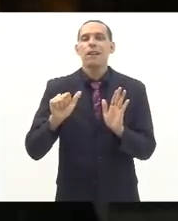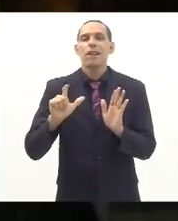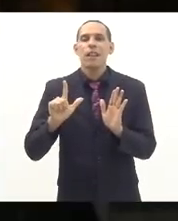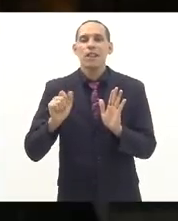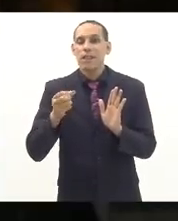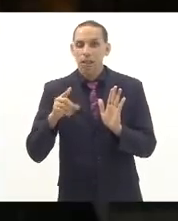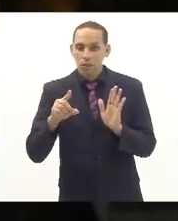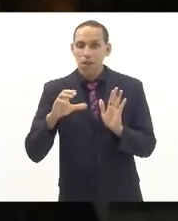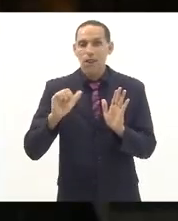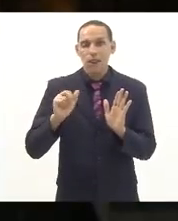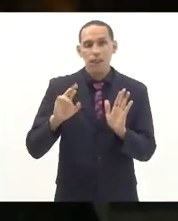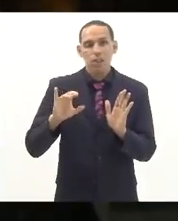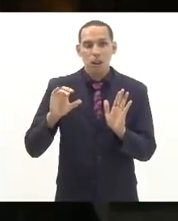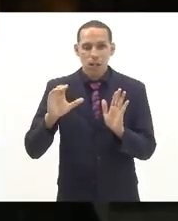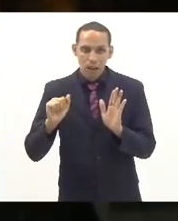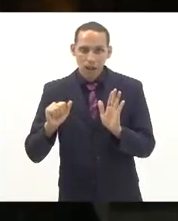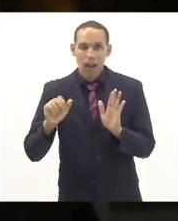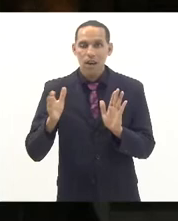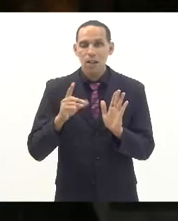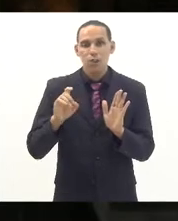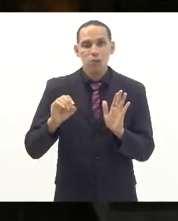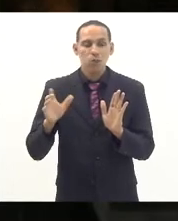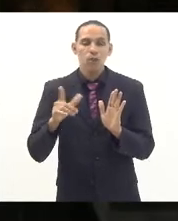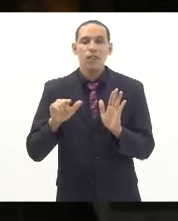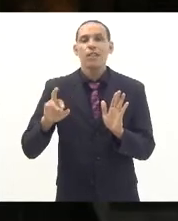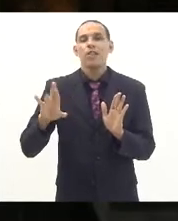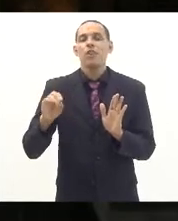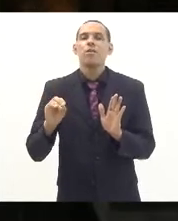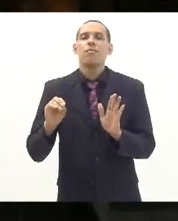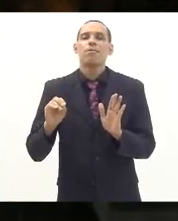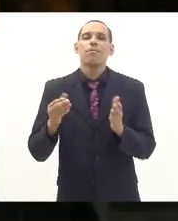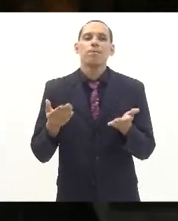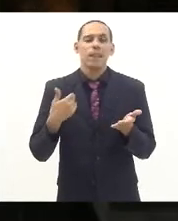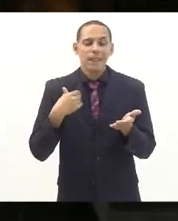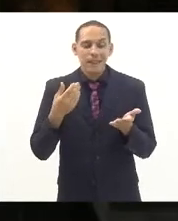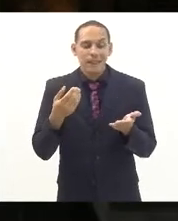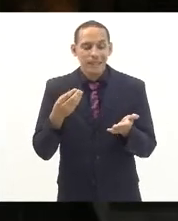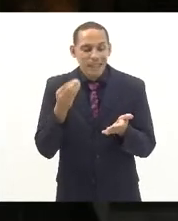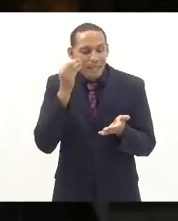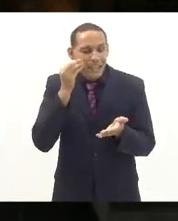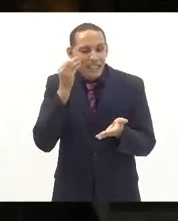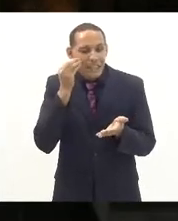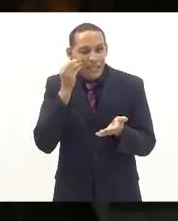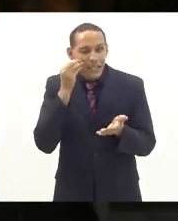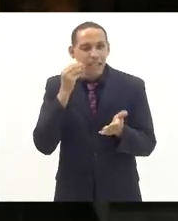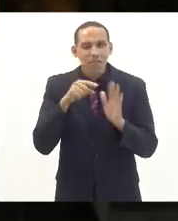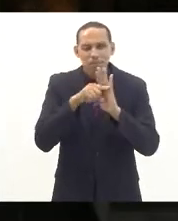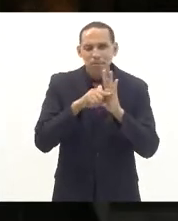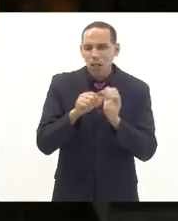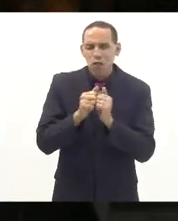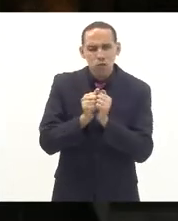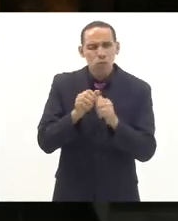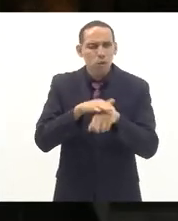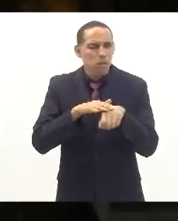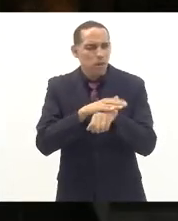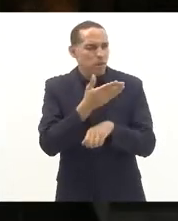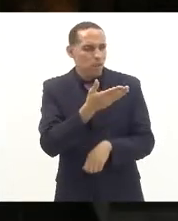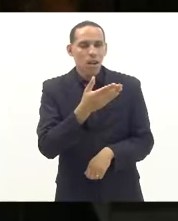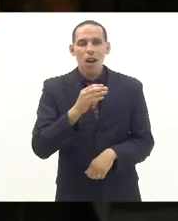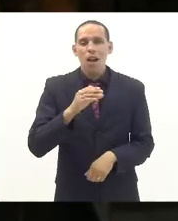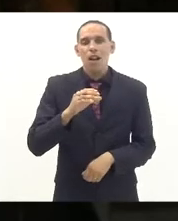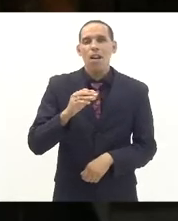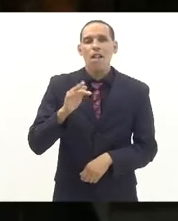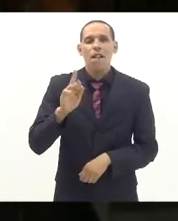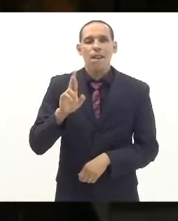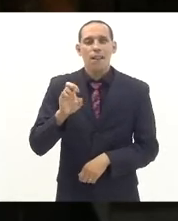eu também tentei confirmar se eram os mesmos não cheguei a conversar com deputado Renan Ferreirinha daqui pela Secretaria Municipal